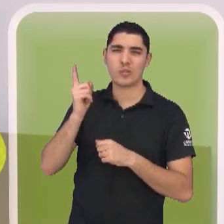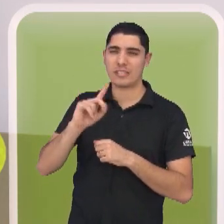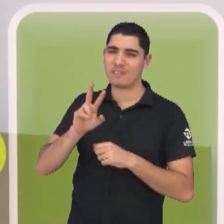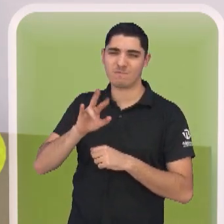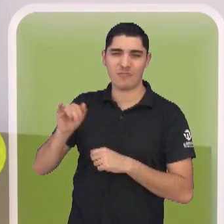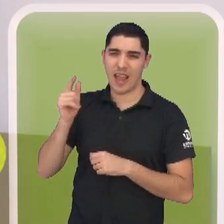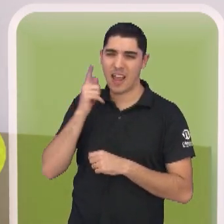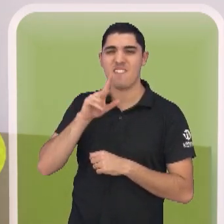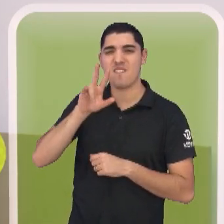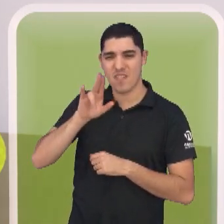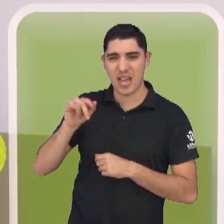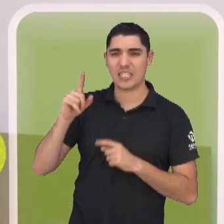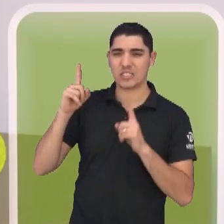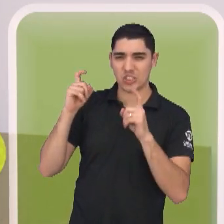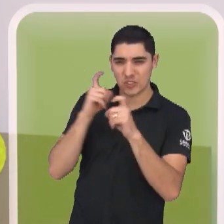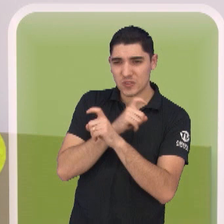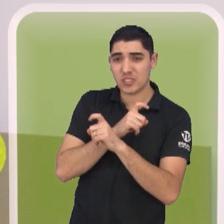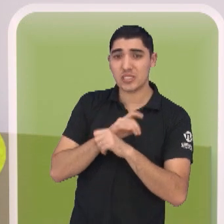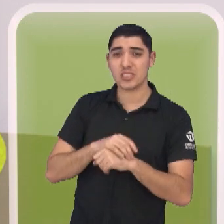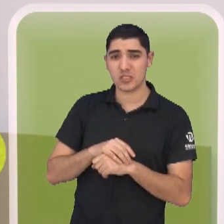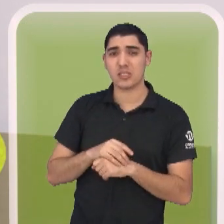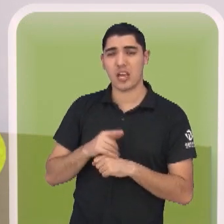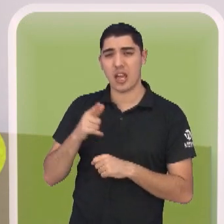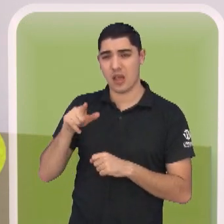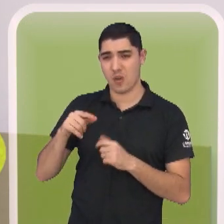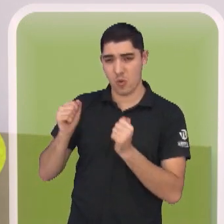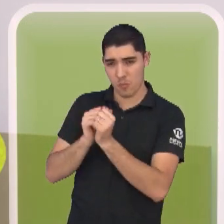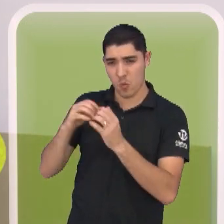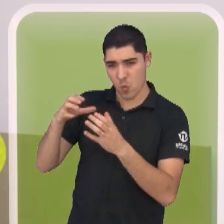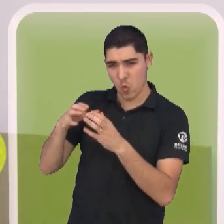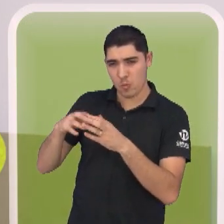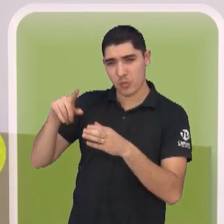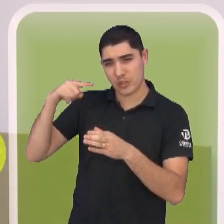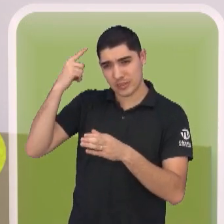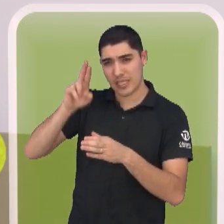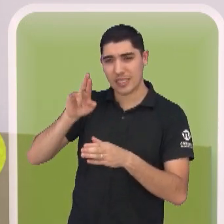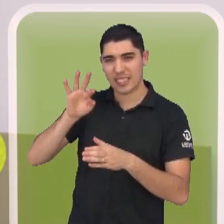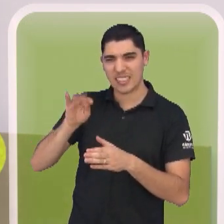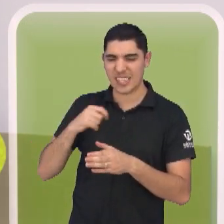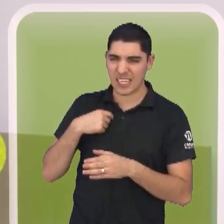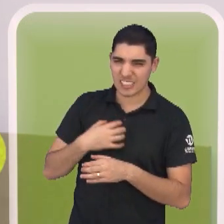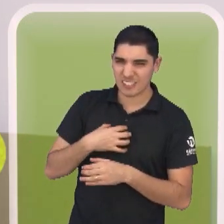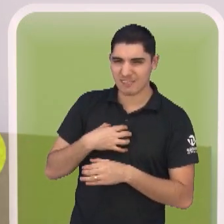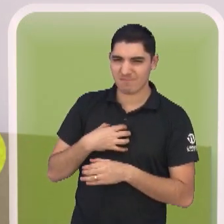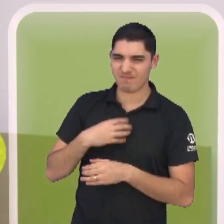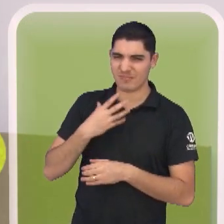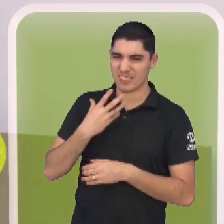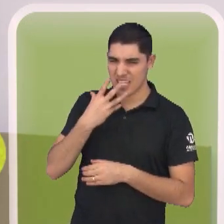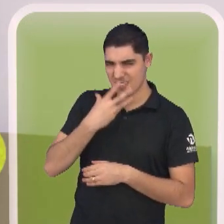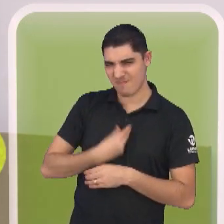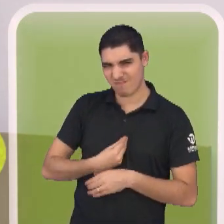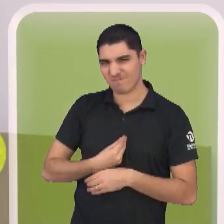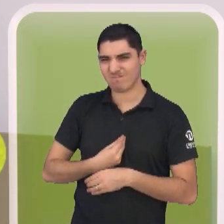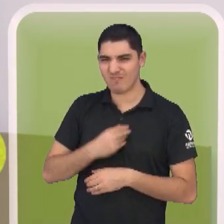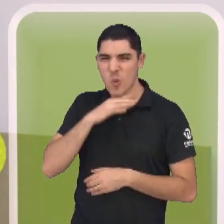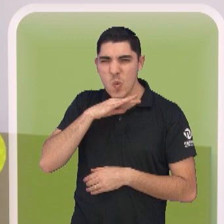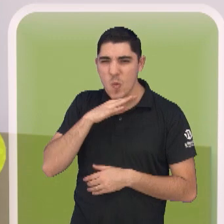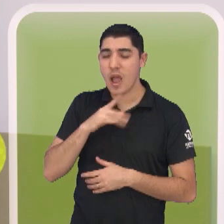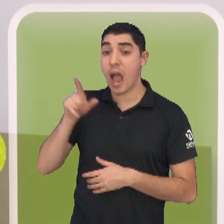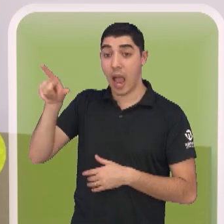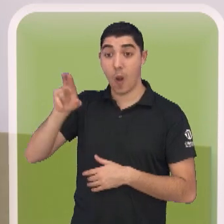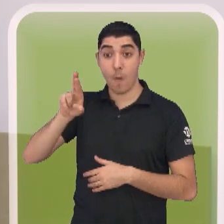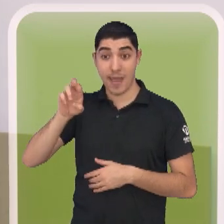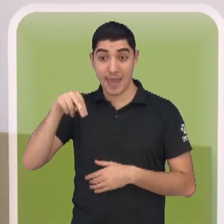ia ser muito difícil o time de Santa Rita conseguir aí eu falei ah mas será que é pesado eu perguntei para o câmbio Câmara falou assim é o nosso querido